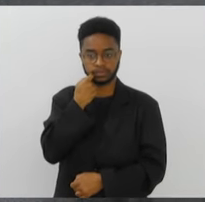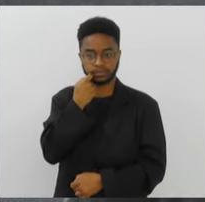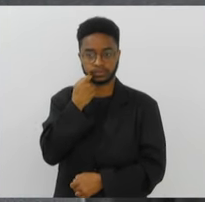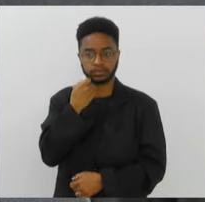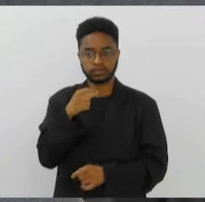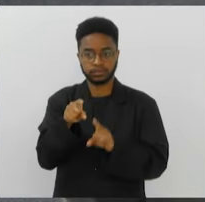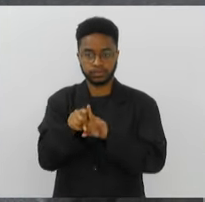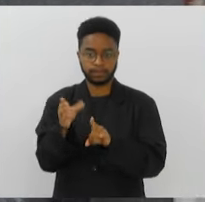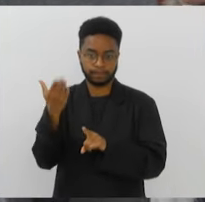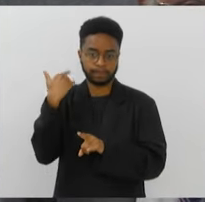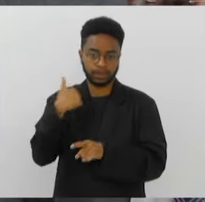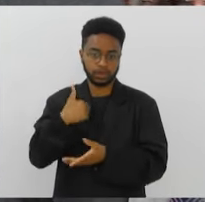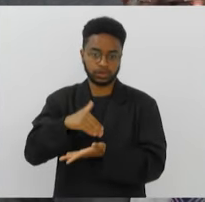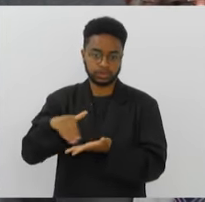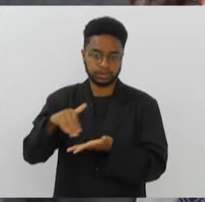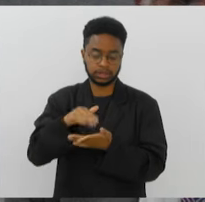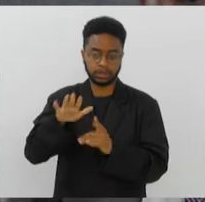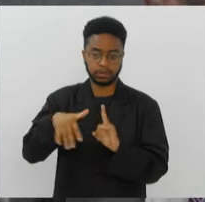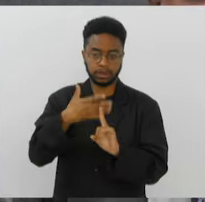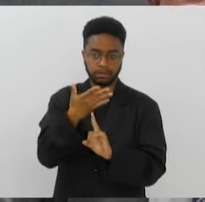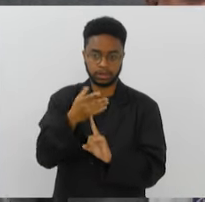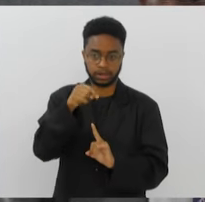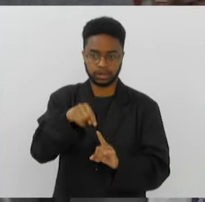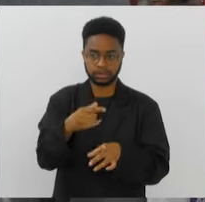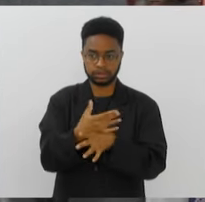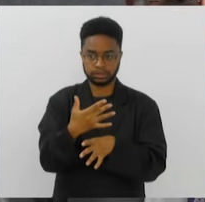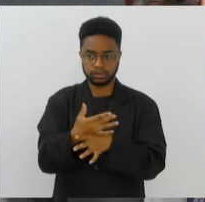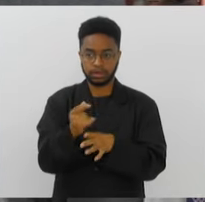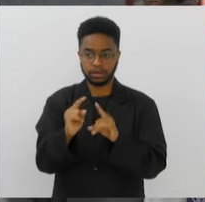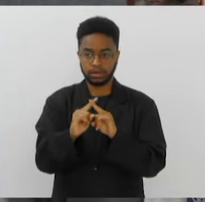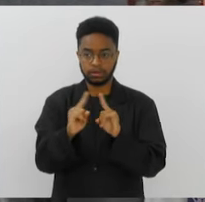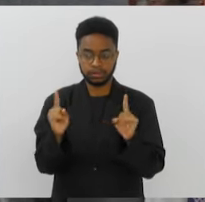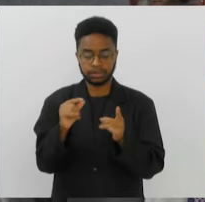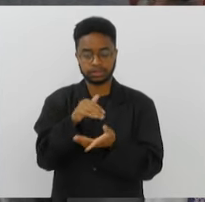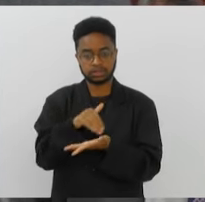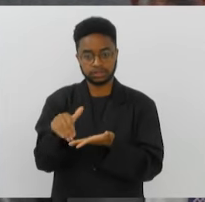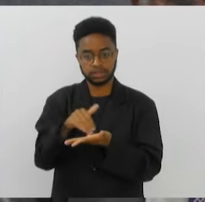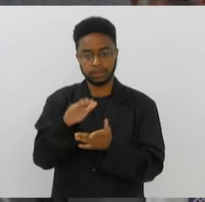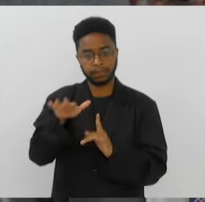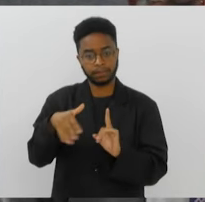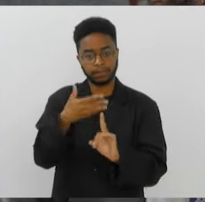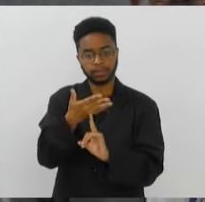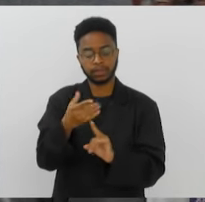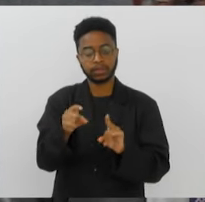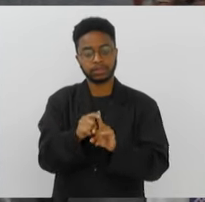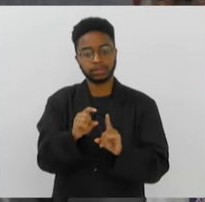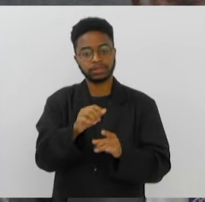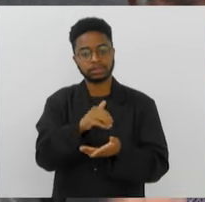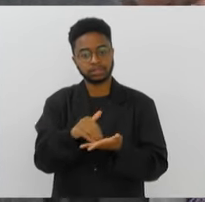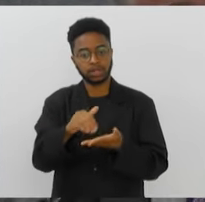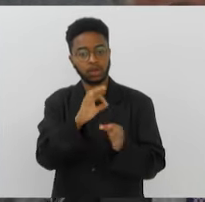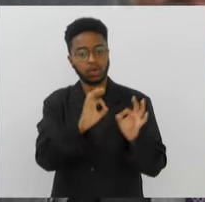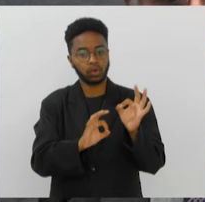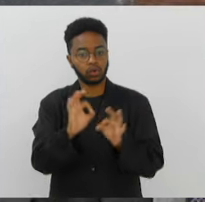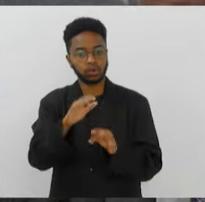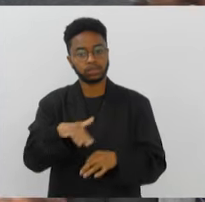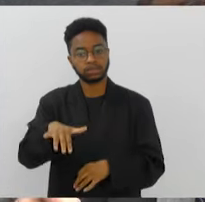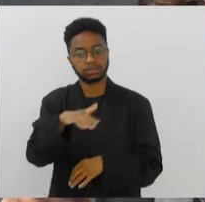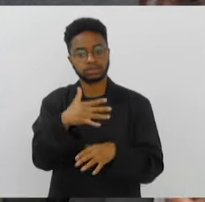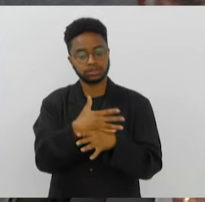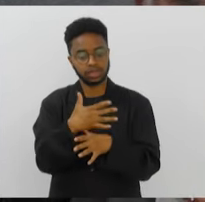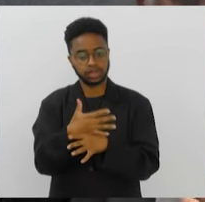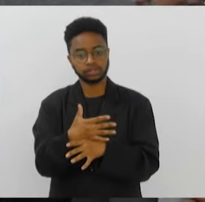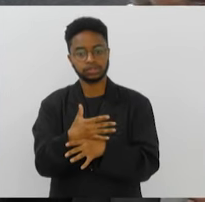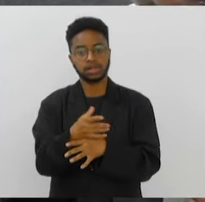à época eu era secretário de meio ambiente da cidade, mas a Secretaria de Meio Ambiente e a Secretaria de Ordem Pública, né, o prefeito